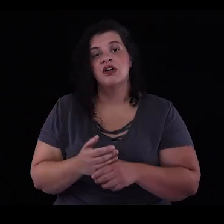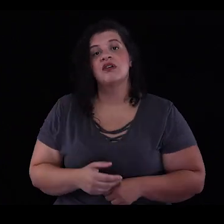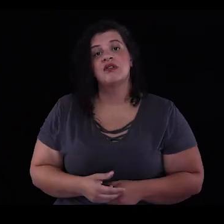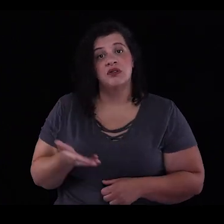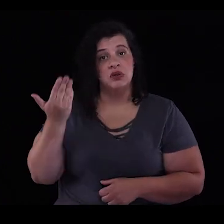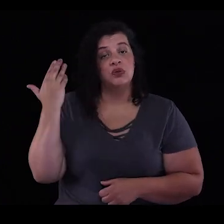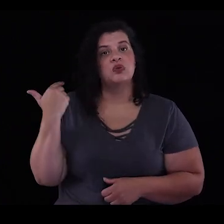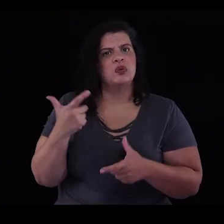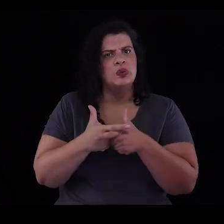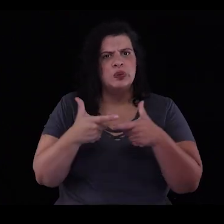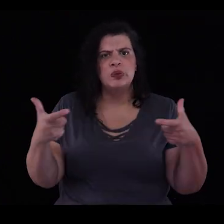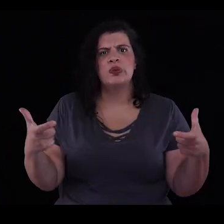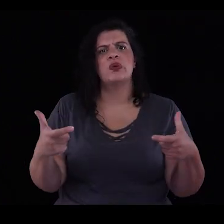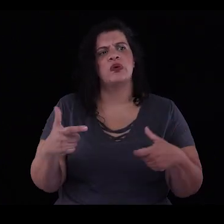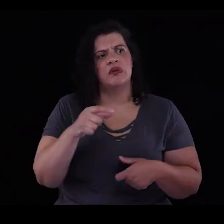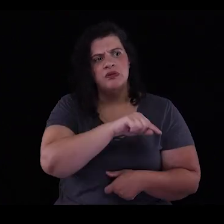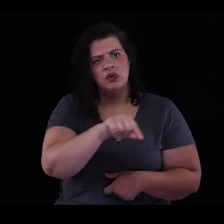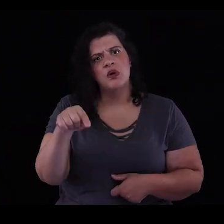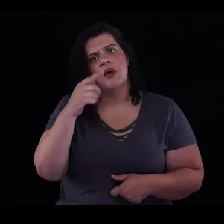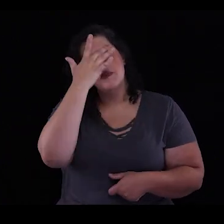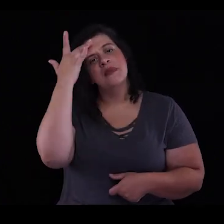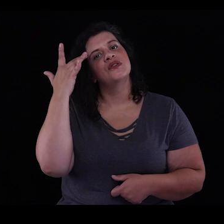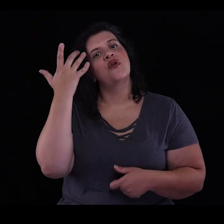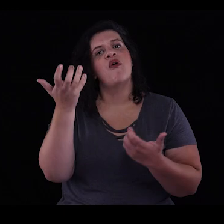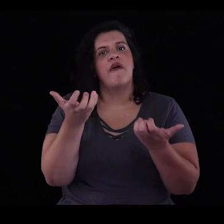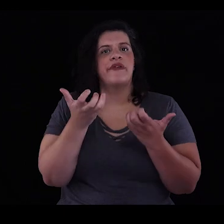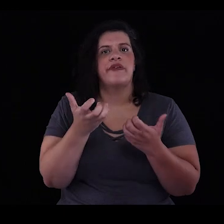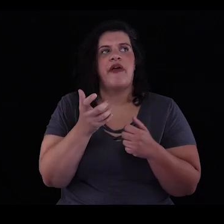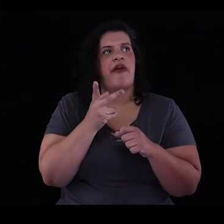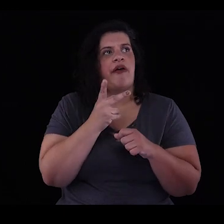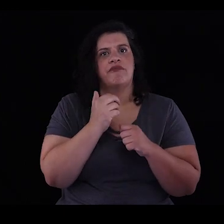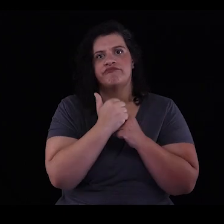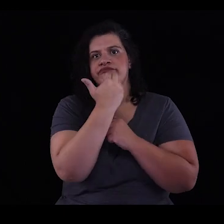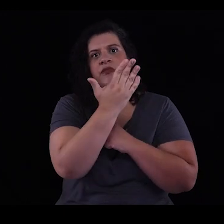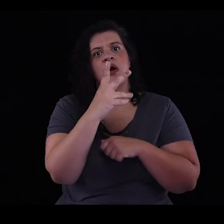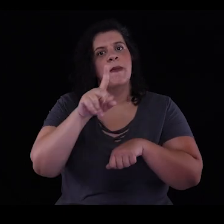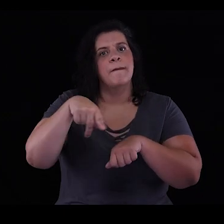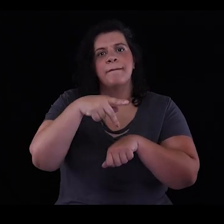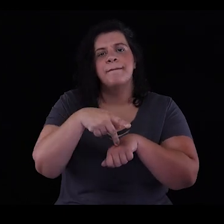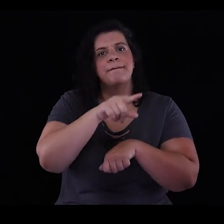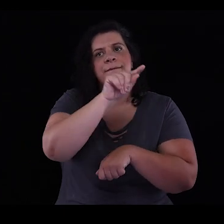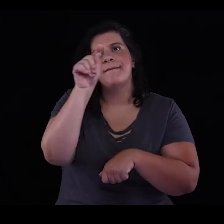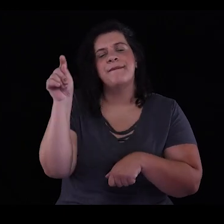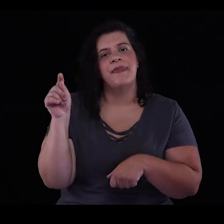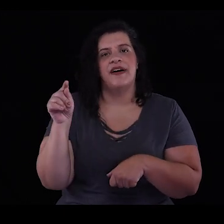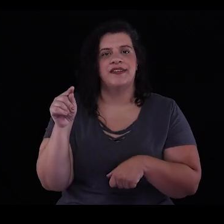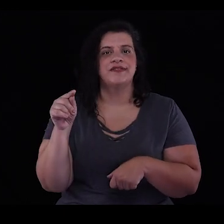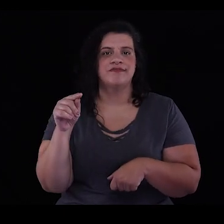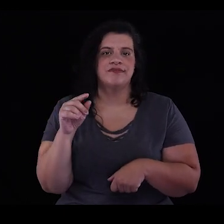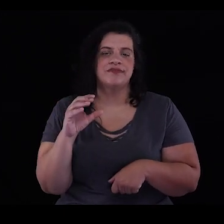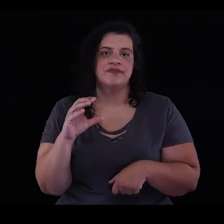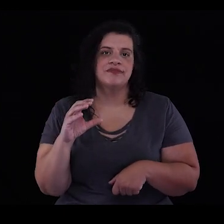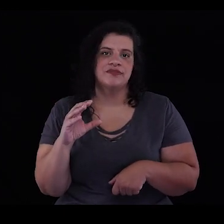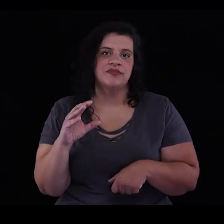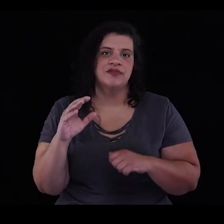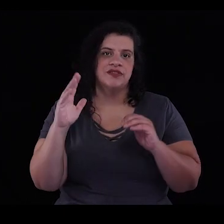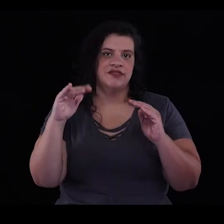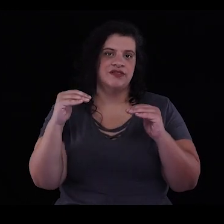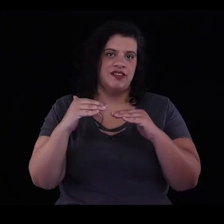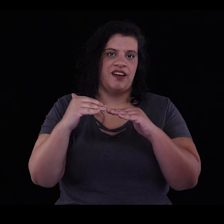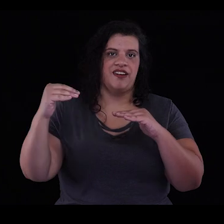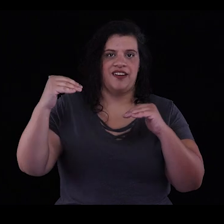tendência muito corrente das pessoas procurarem países do hoje chamado Norte